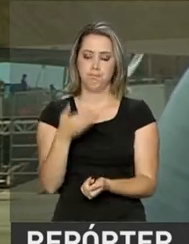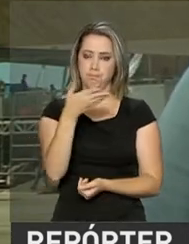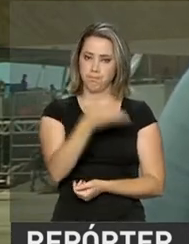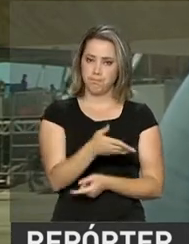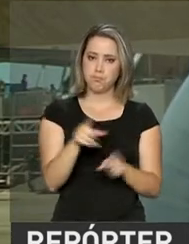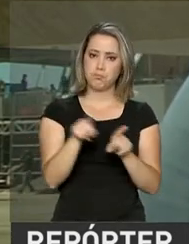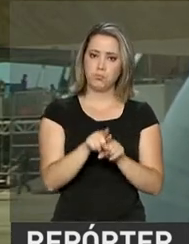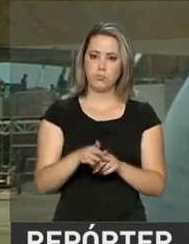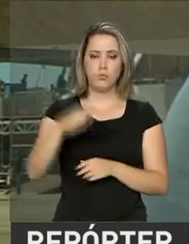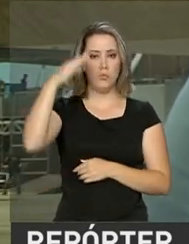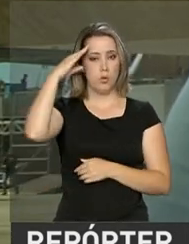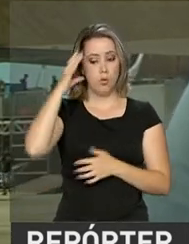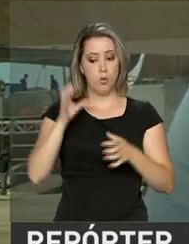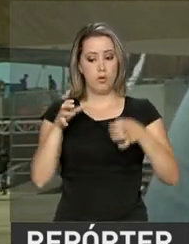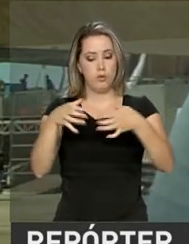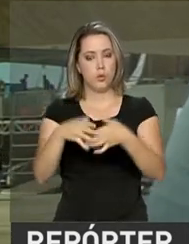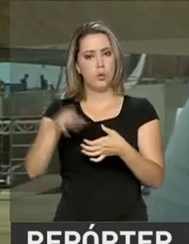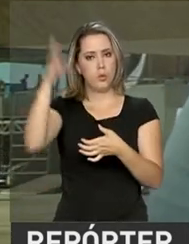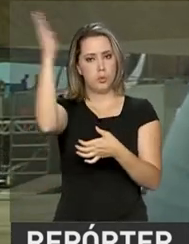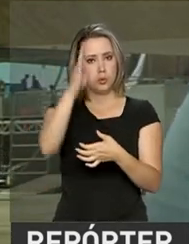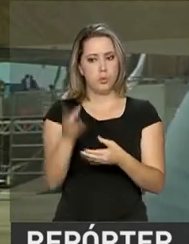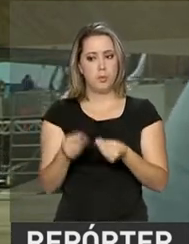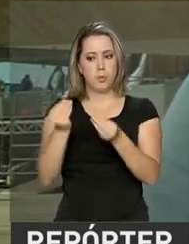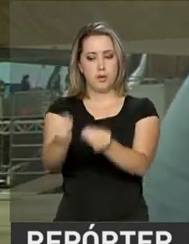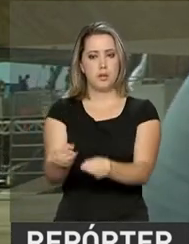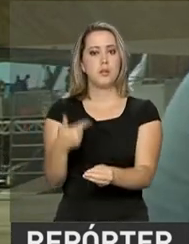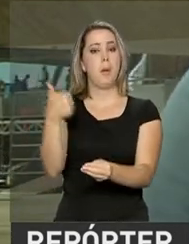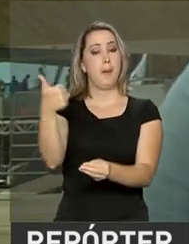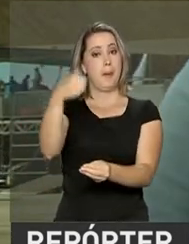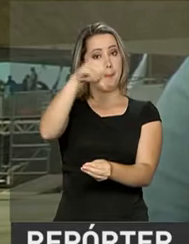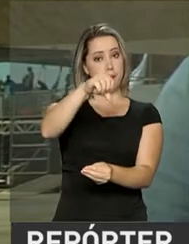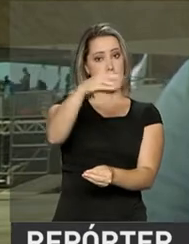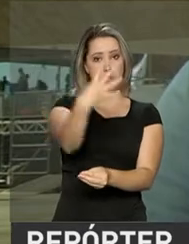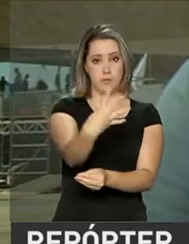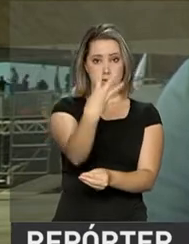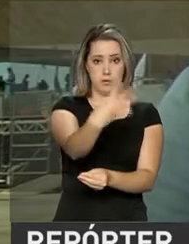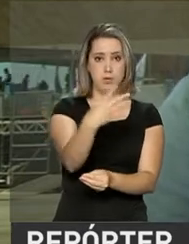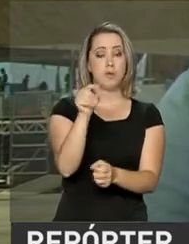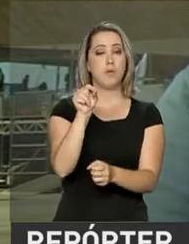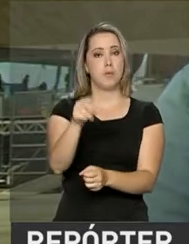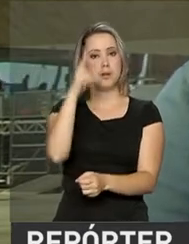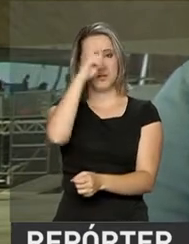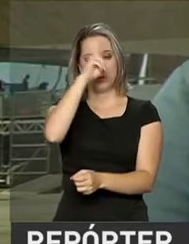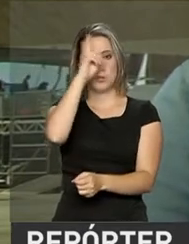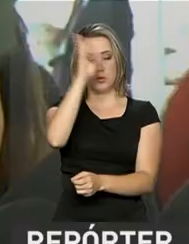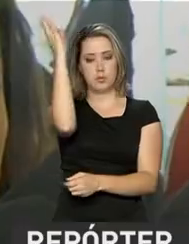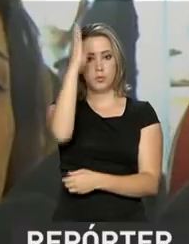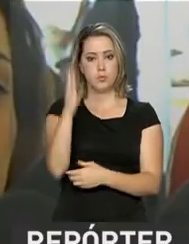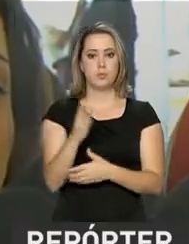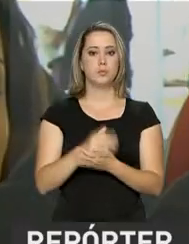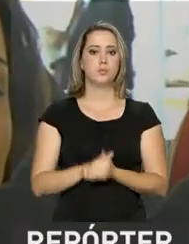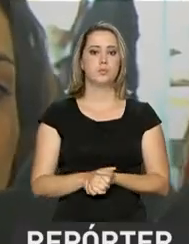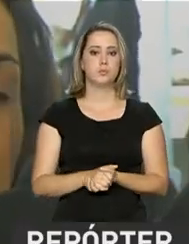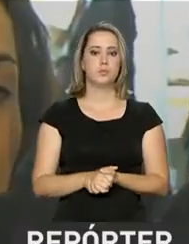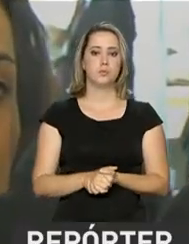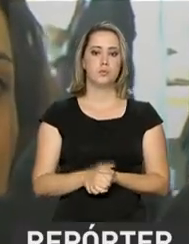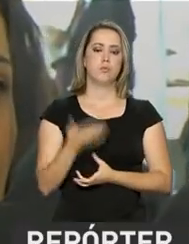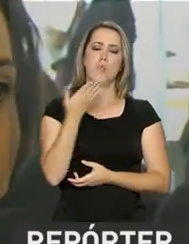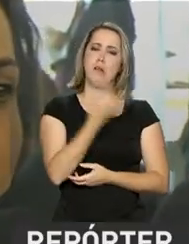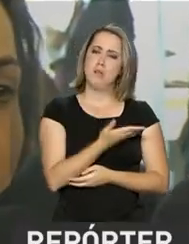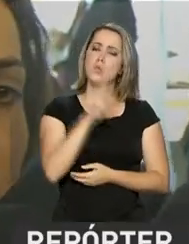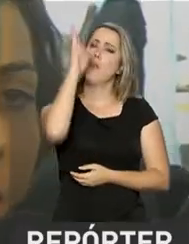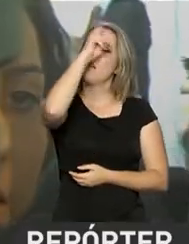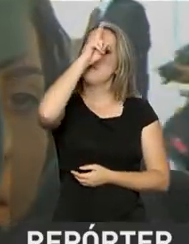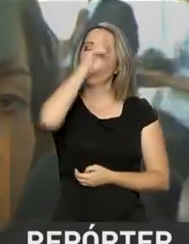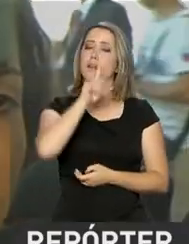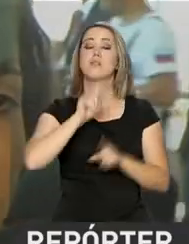tropas brasileiras ao combate, em 1944, foi um passo decisivo para a história do país. Isso aqui é um ato de recordar, mas